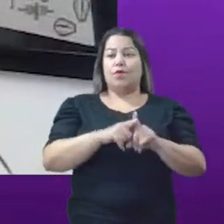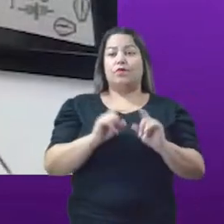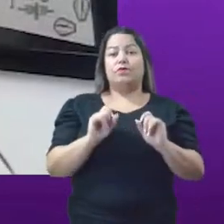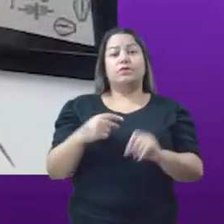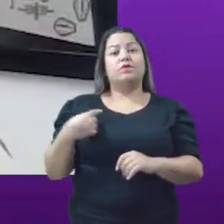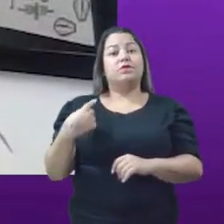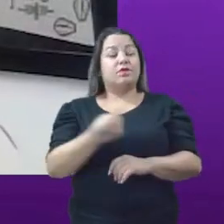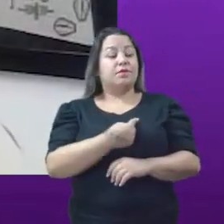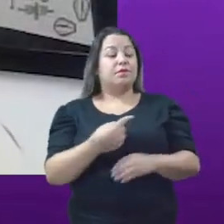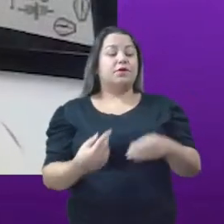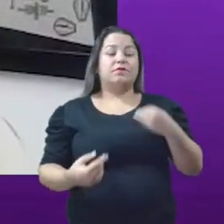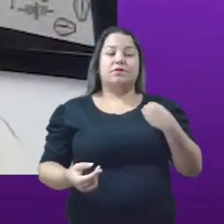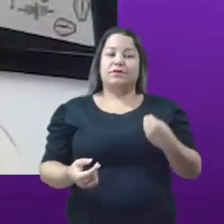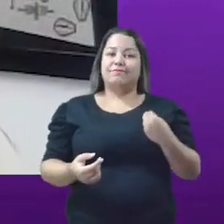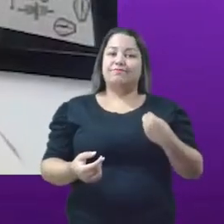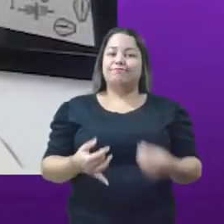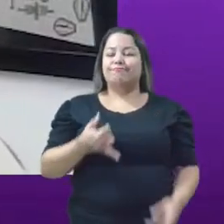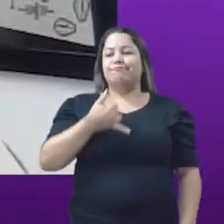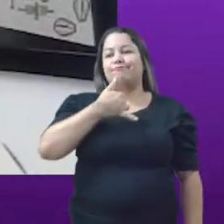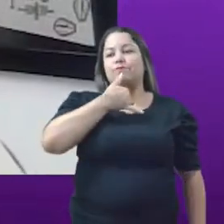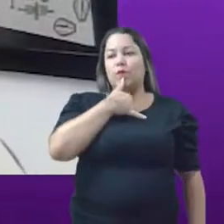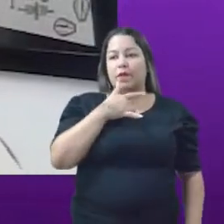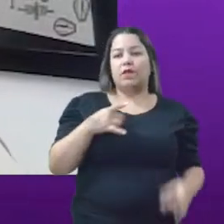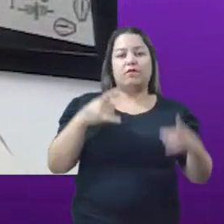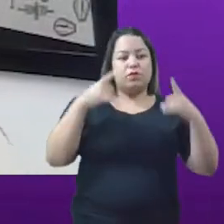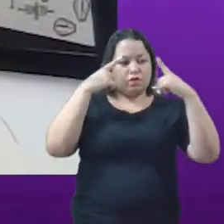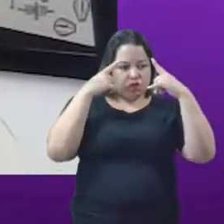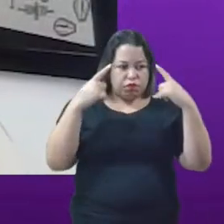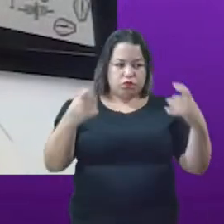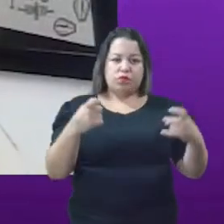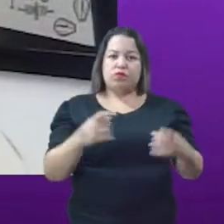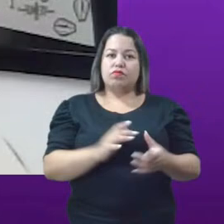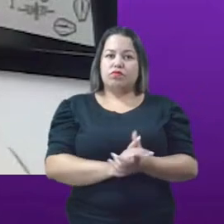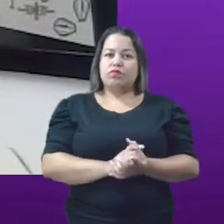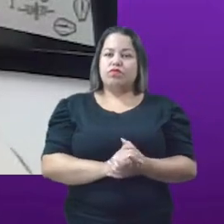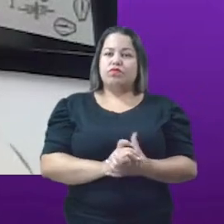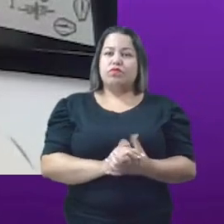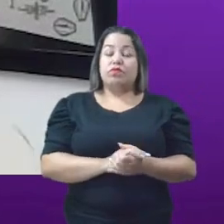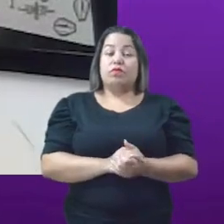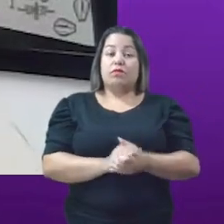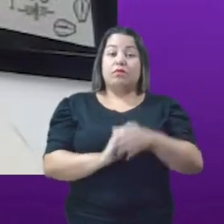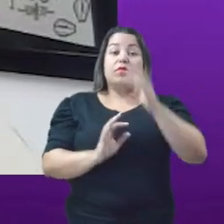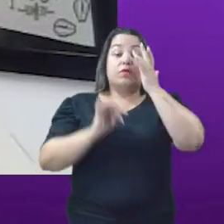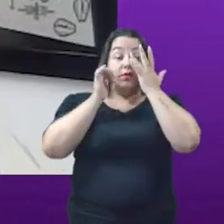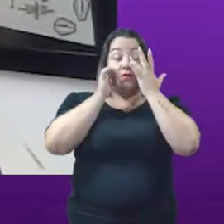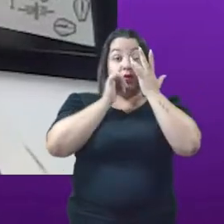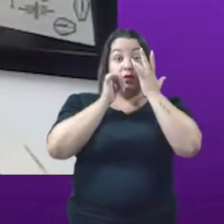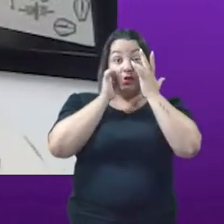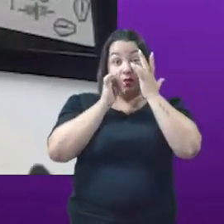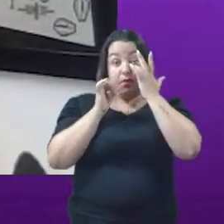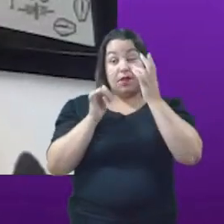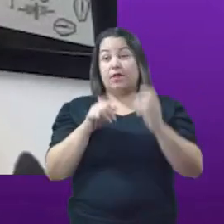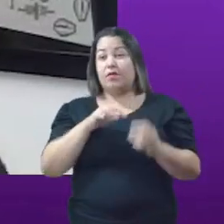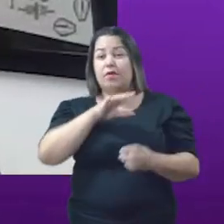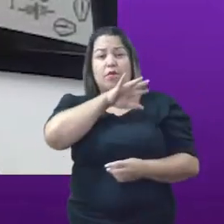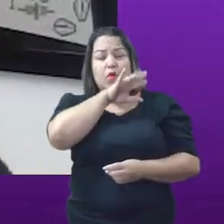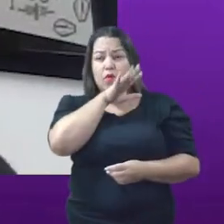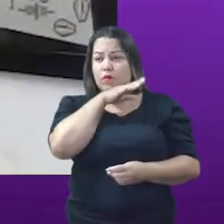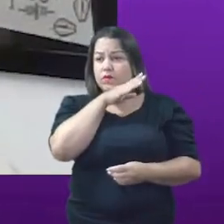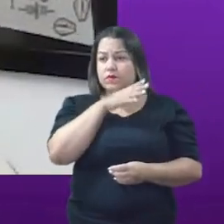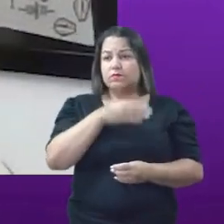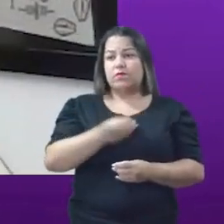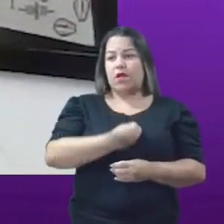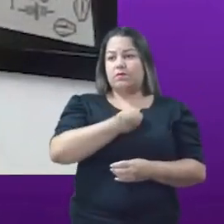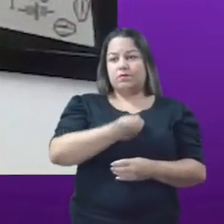gente tem presenciado, infelizmente, essa violência contra as mulheres, né? Essa violência contra as mulheres, que ela piorou, ela sempre existiu,